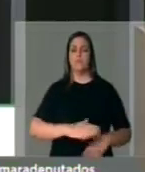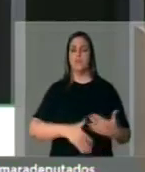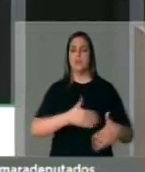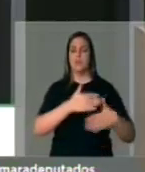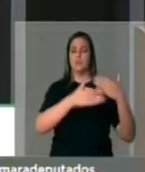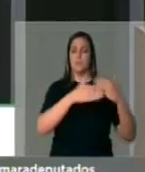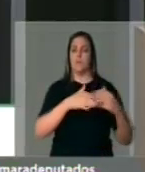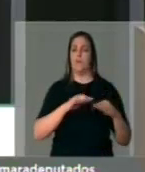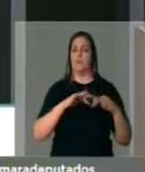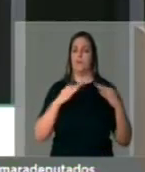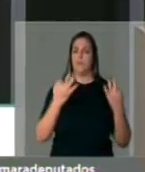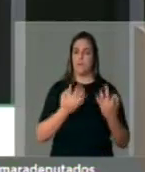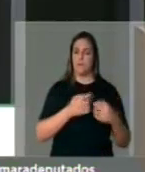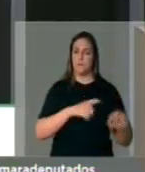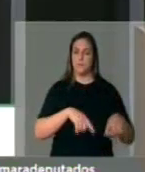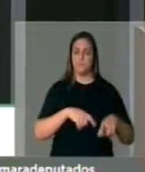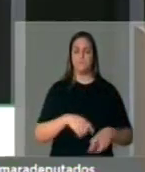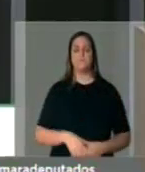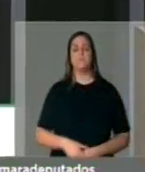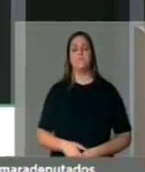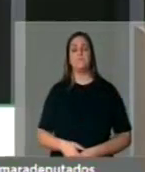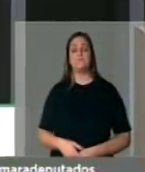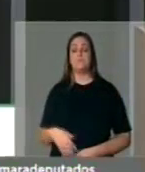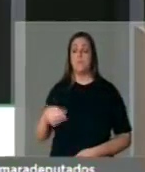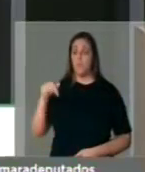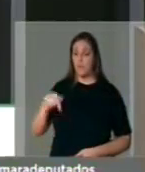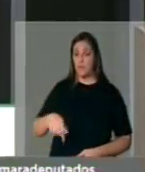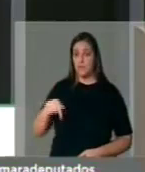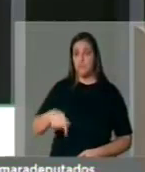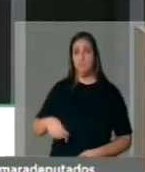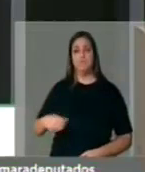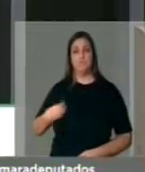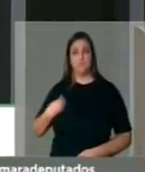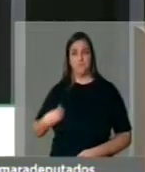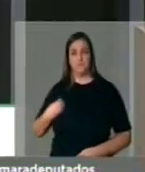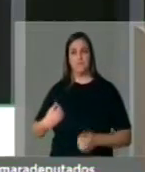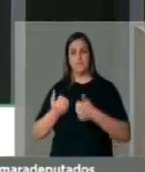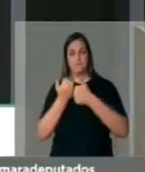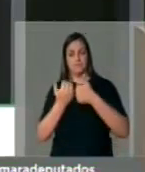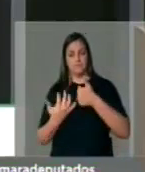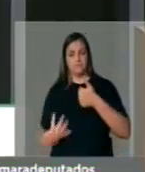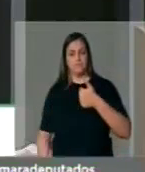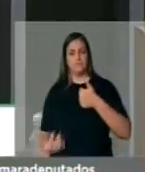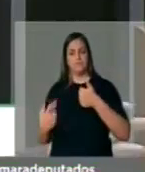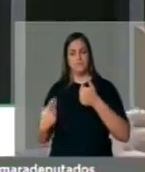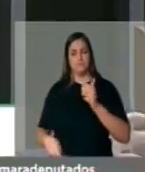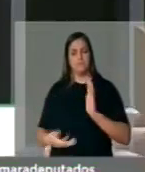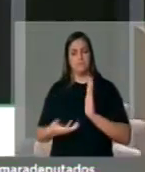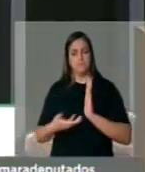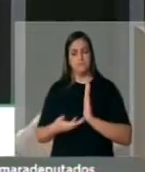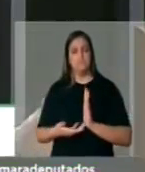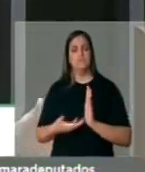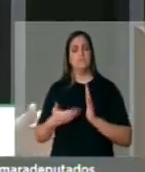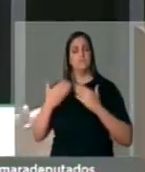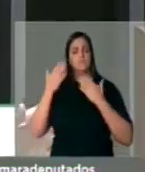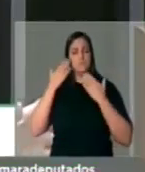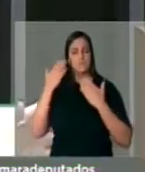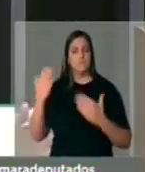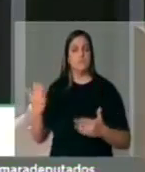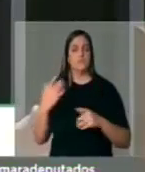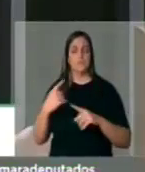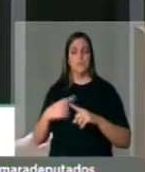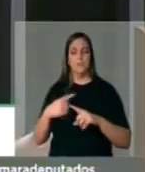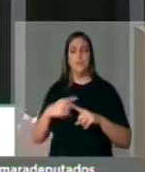Primeiro, aqui a casa, a sua assessoria, a direção da casa, por nos proporcionar essa oportunidade de trazer